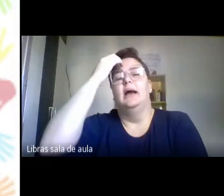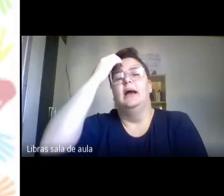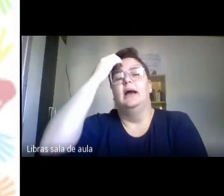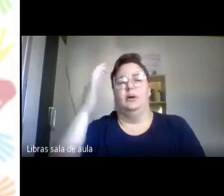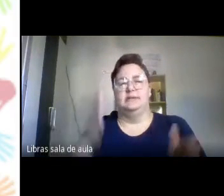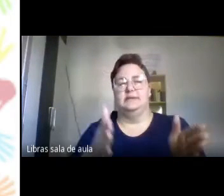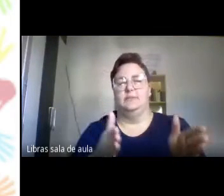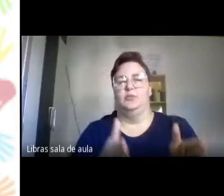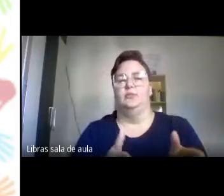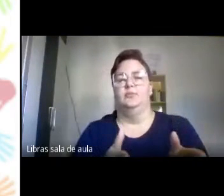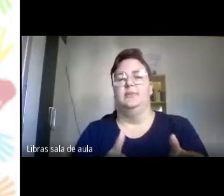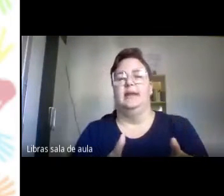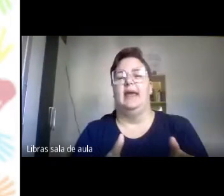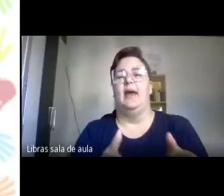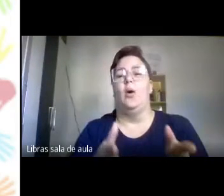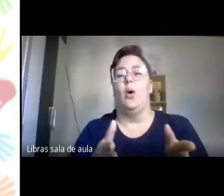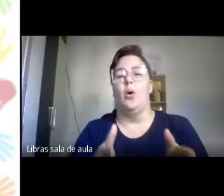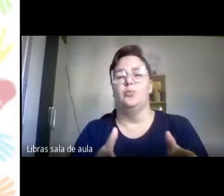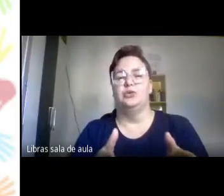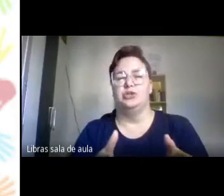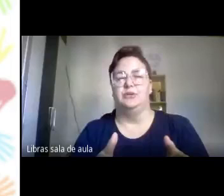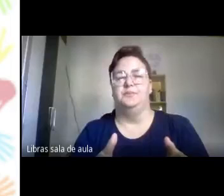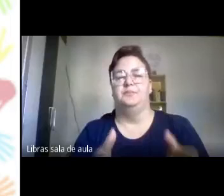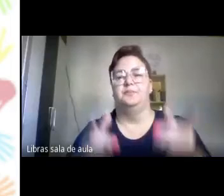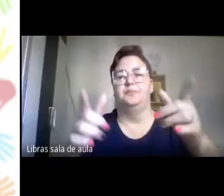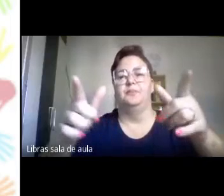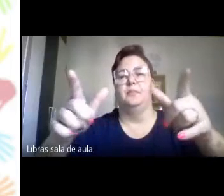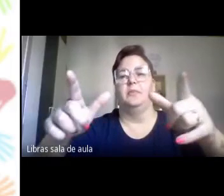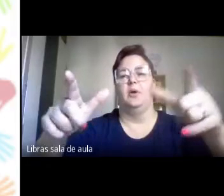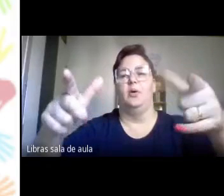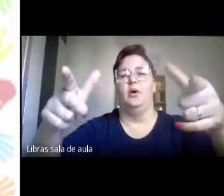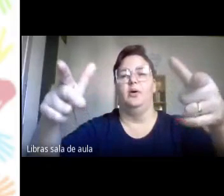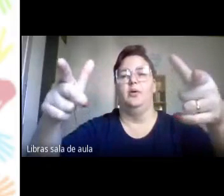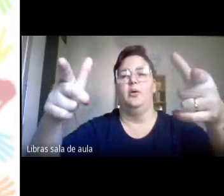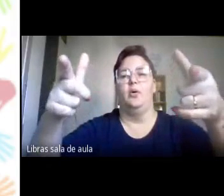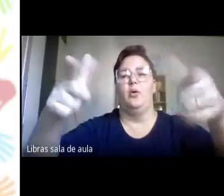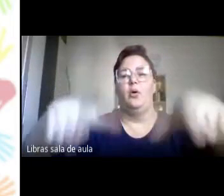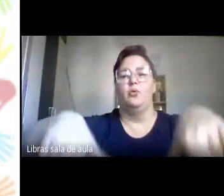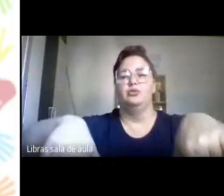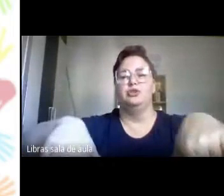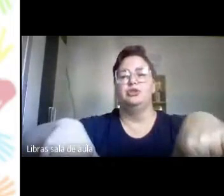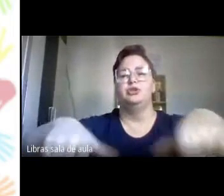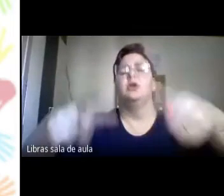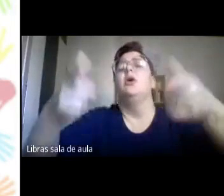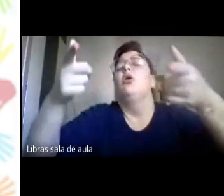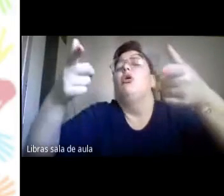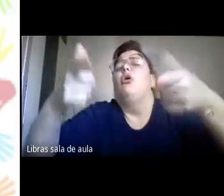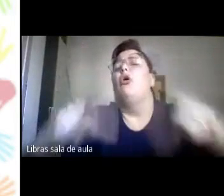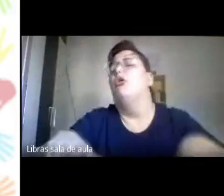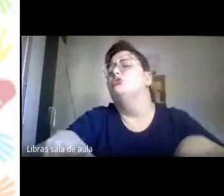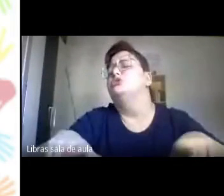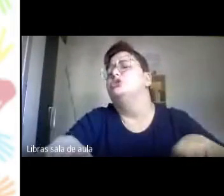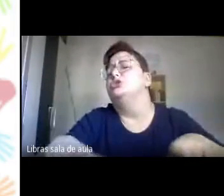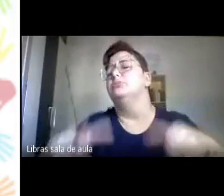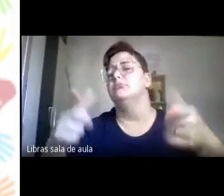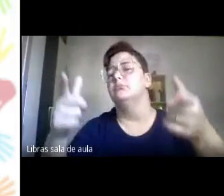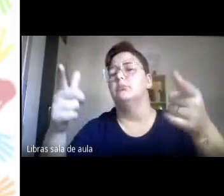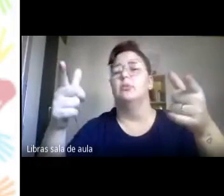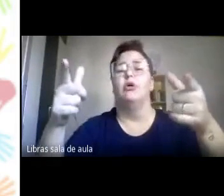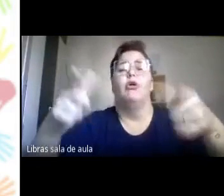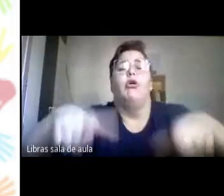O próximo é onde. Ó, onde.